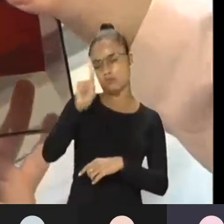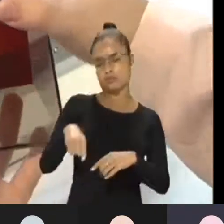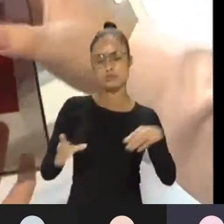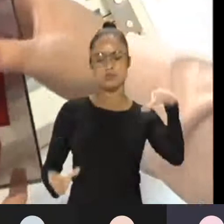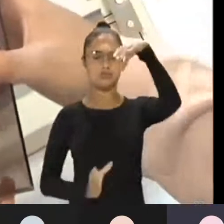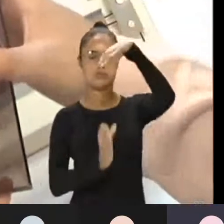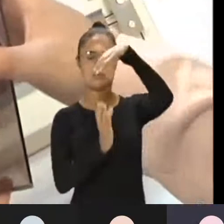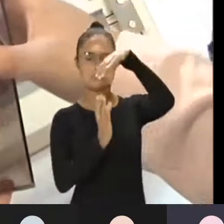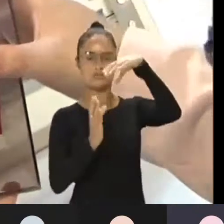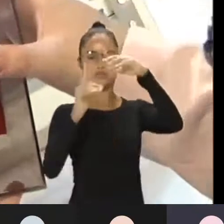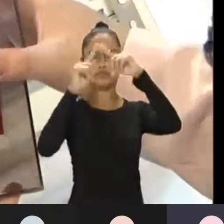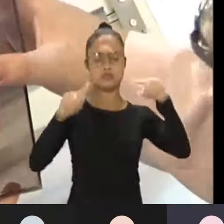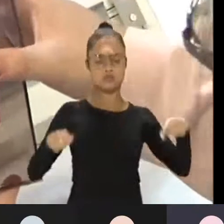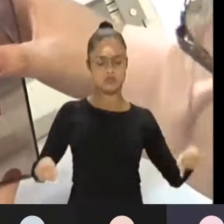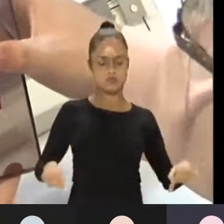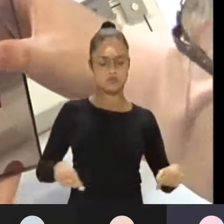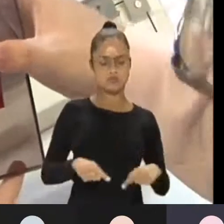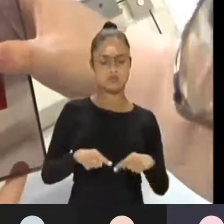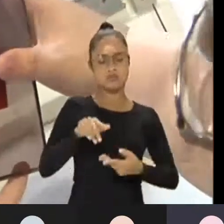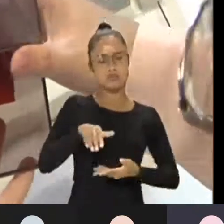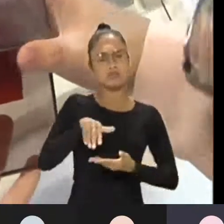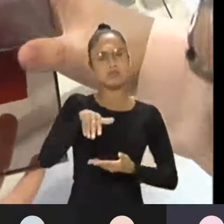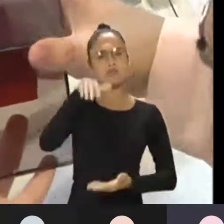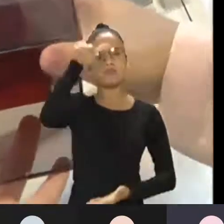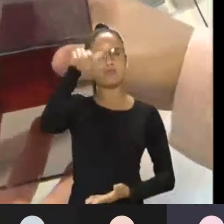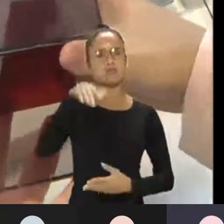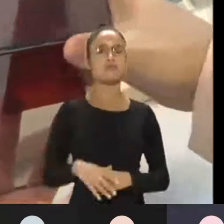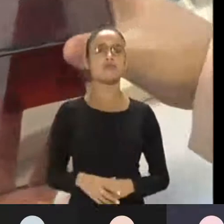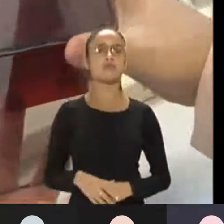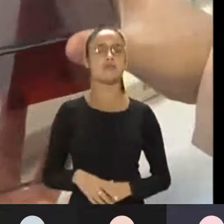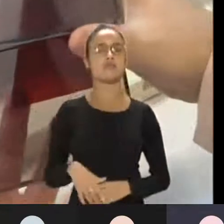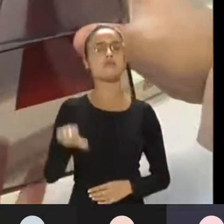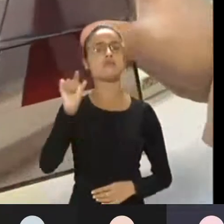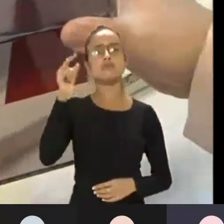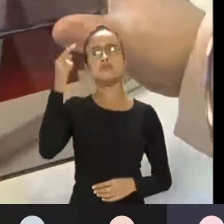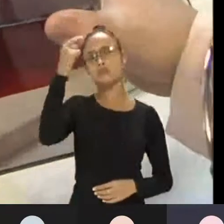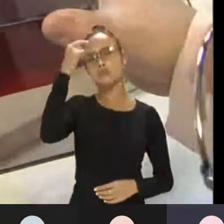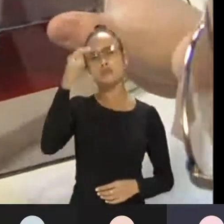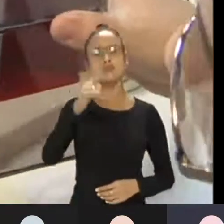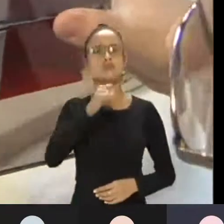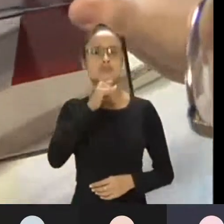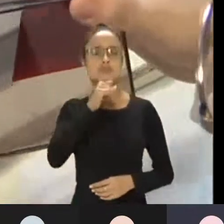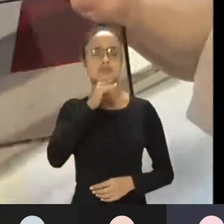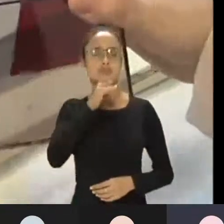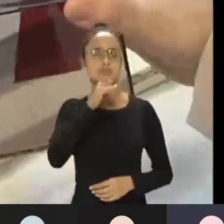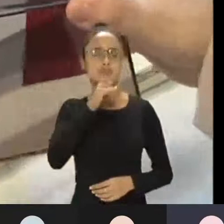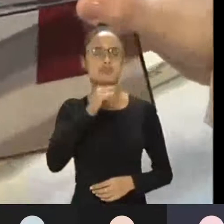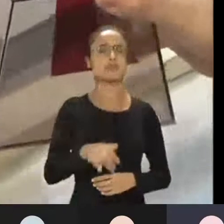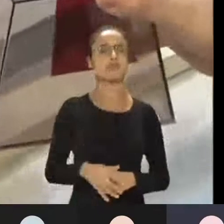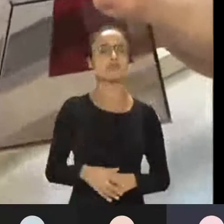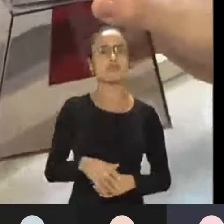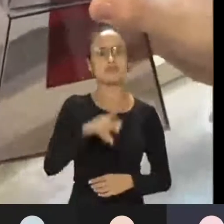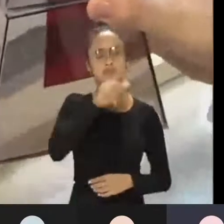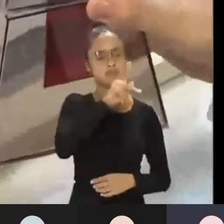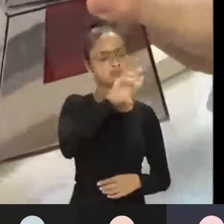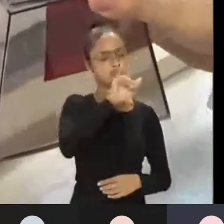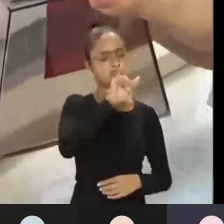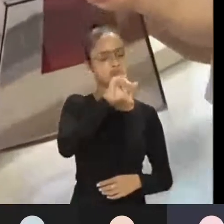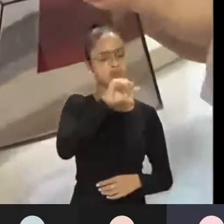pirâmide com um volume maior. Então, qual que é a diferença da pirâmide, por exemplo, com o